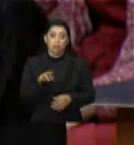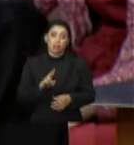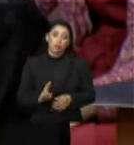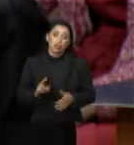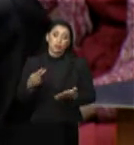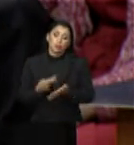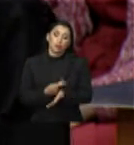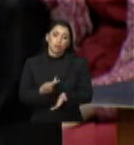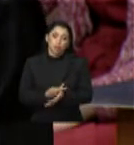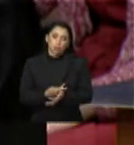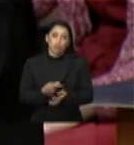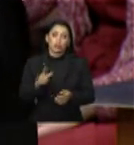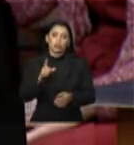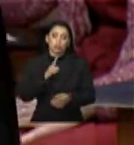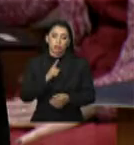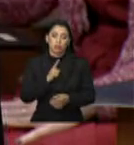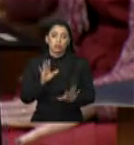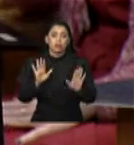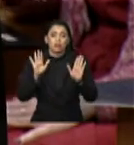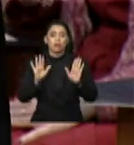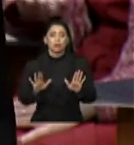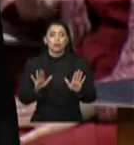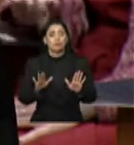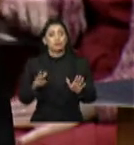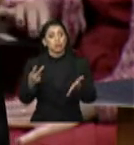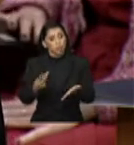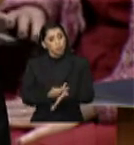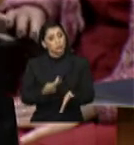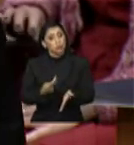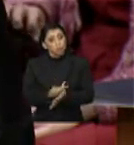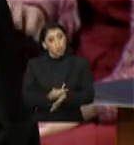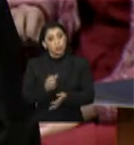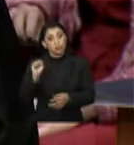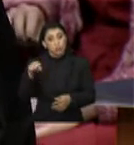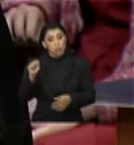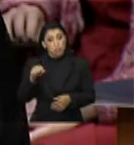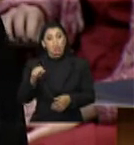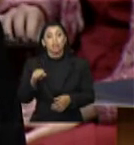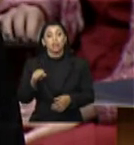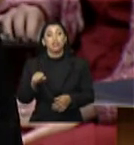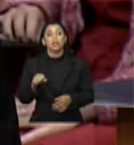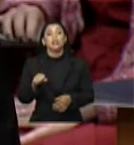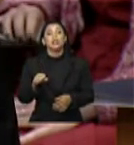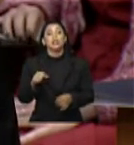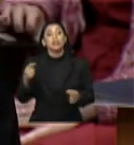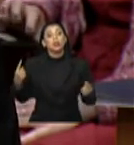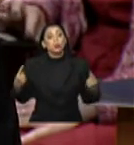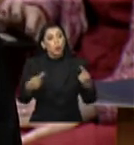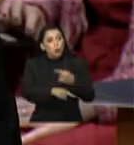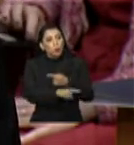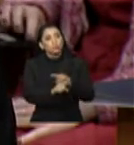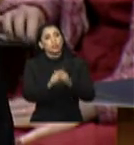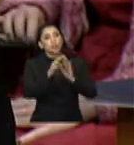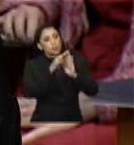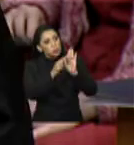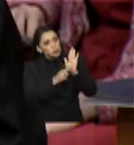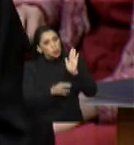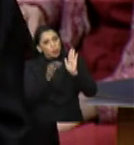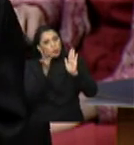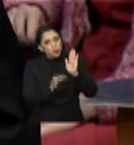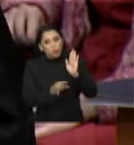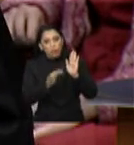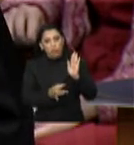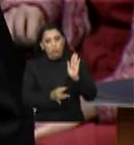devemos enfatizar também que além desse erro de fato houve uma violação A Norma Jurídica mas não